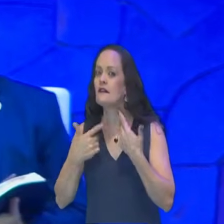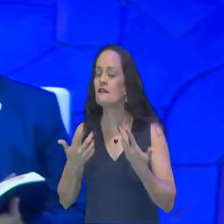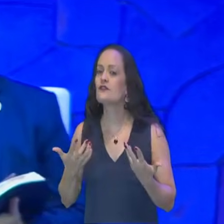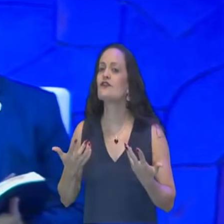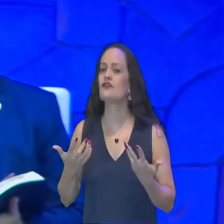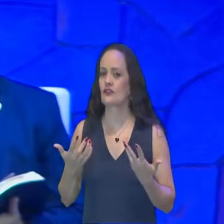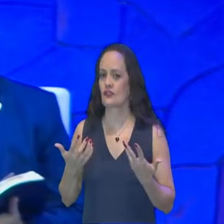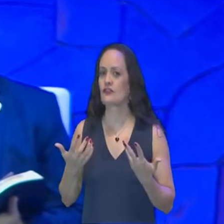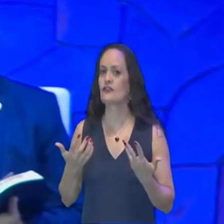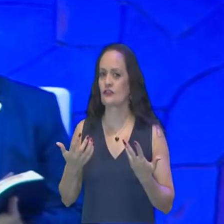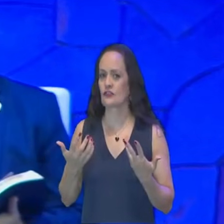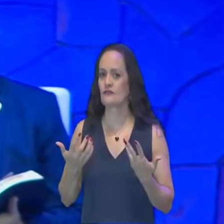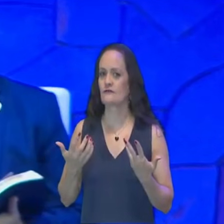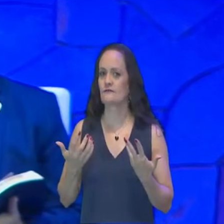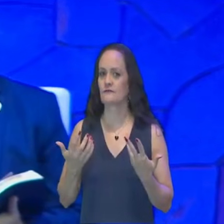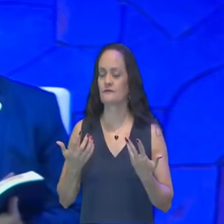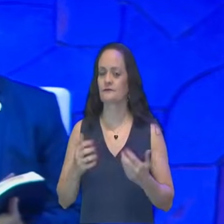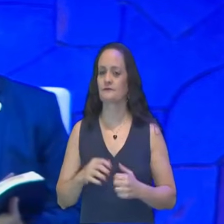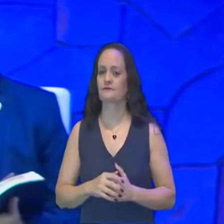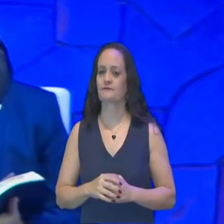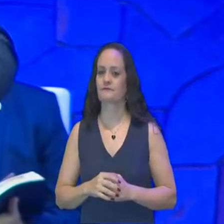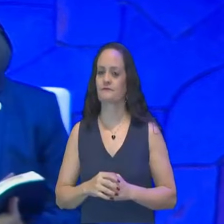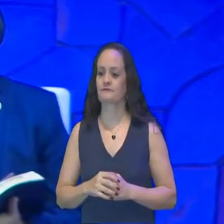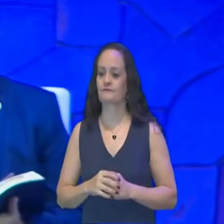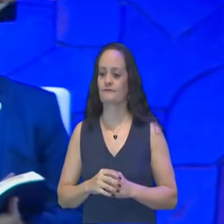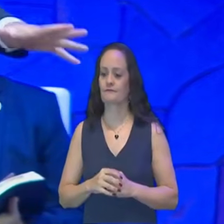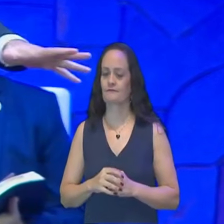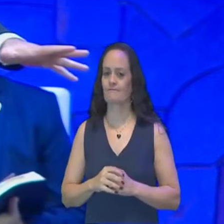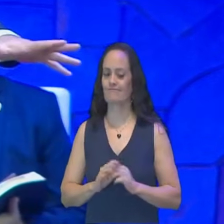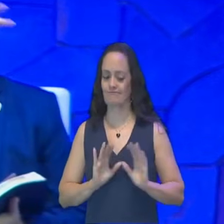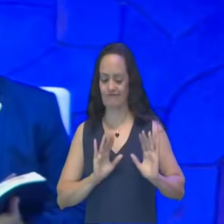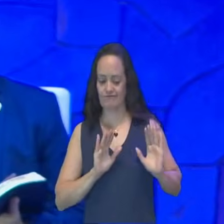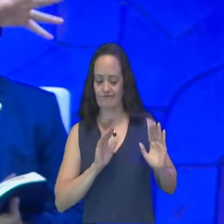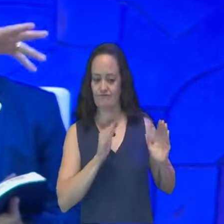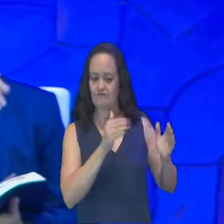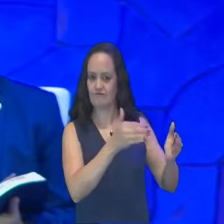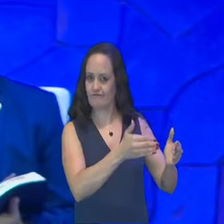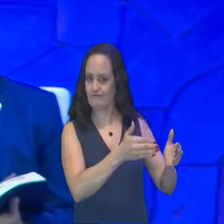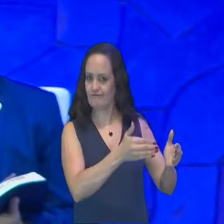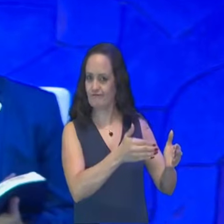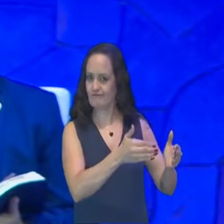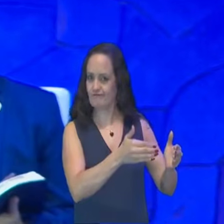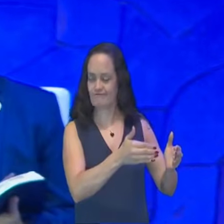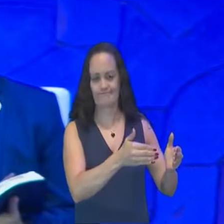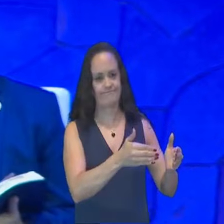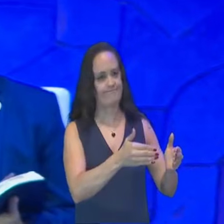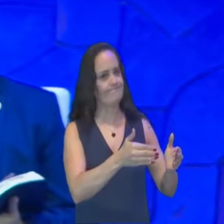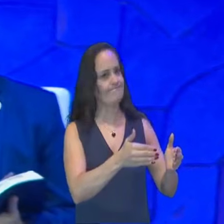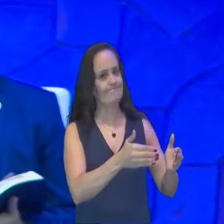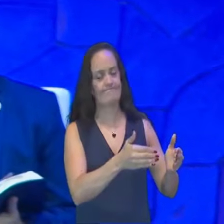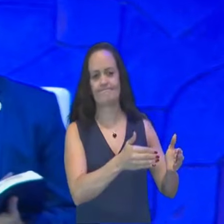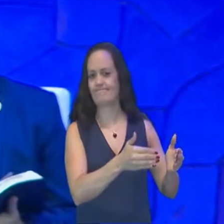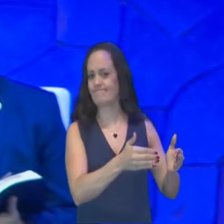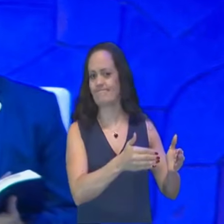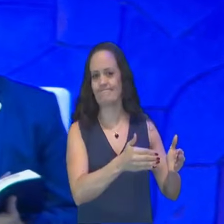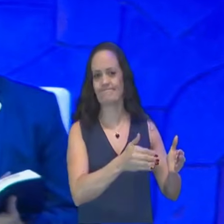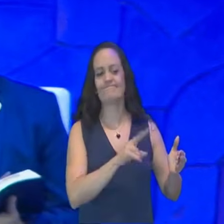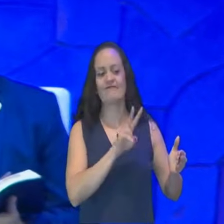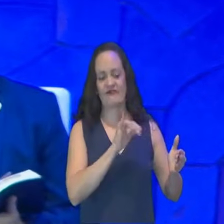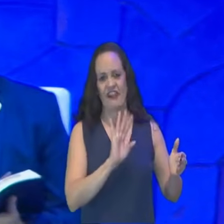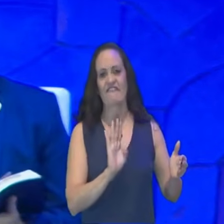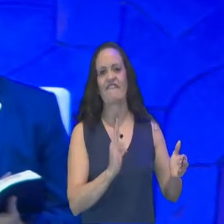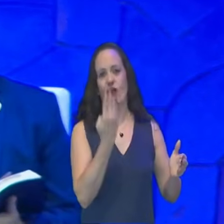as nossas afeições estiverem para outras coisas, longe do Senhor, nós passamos a criar